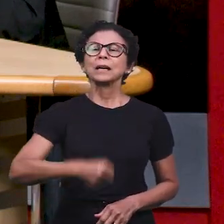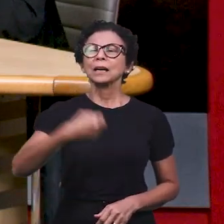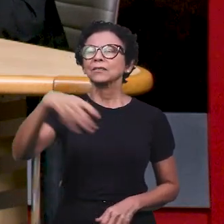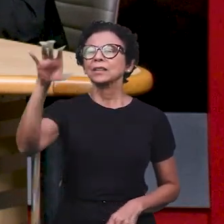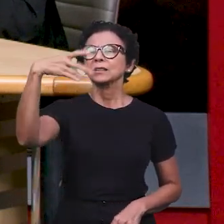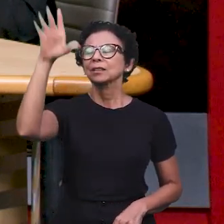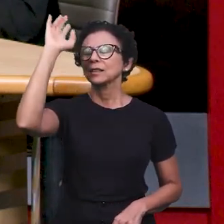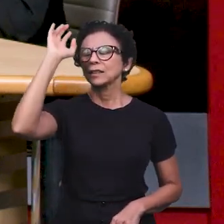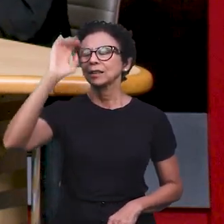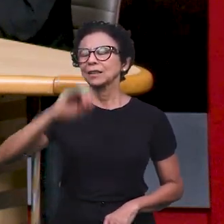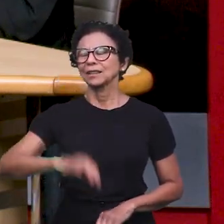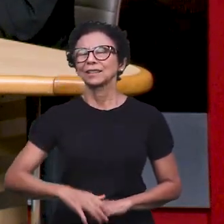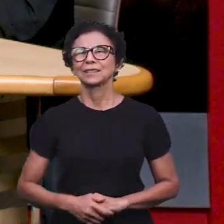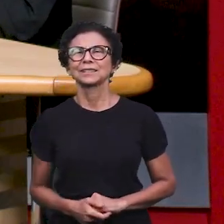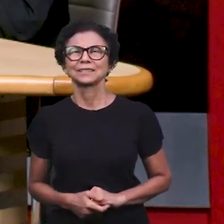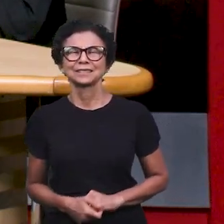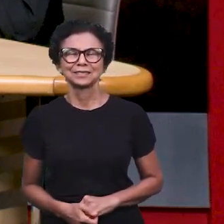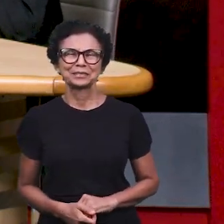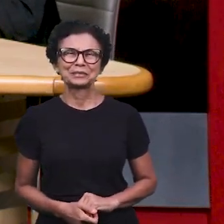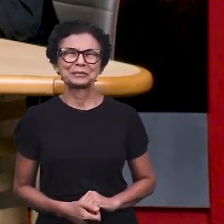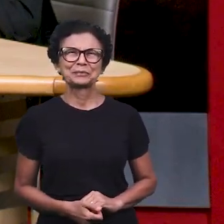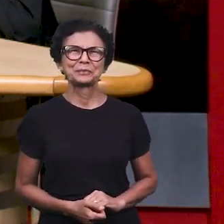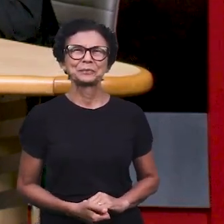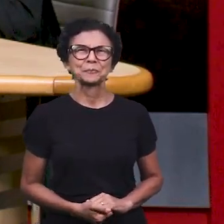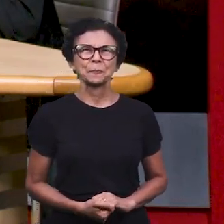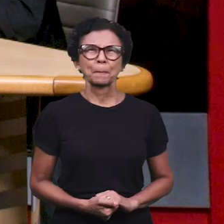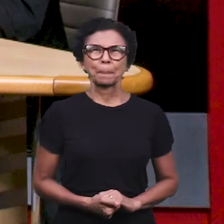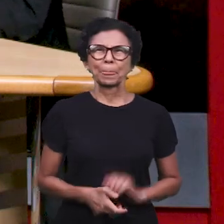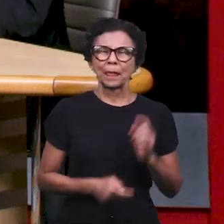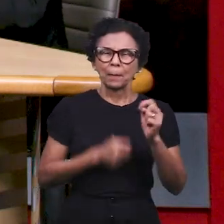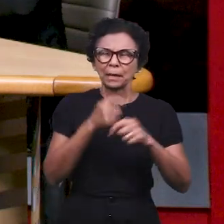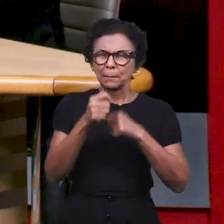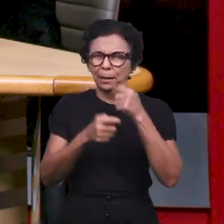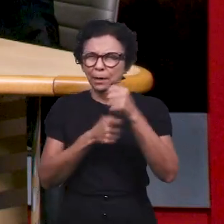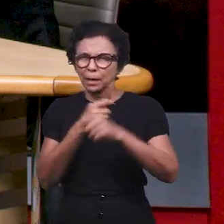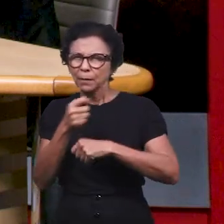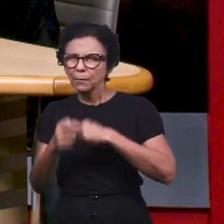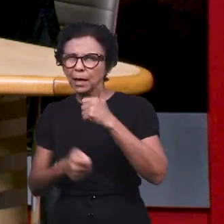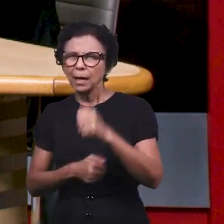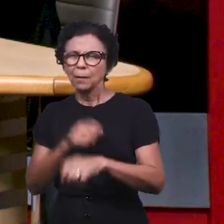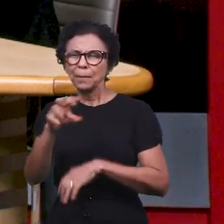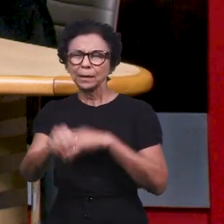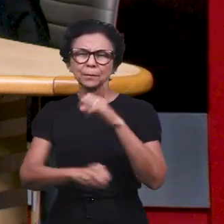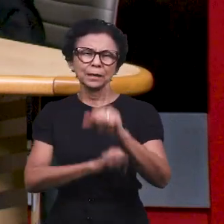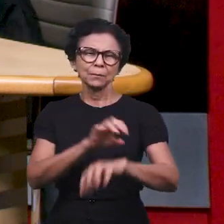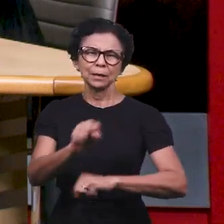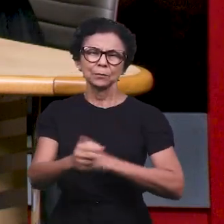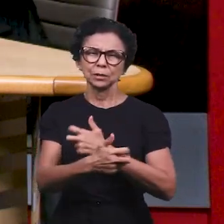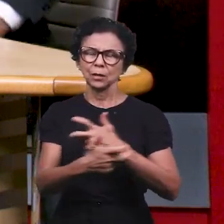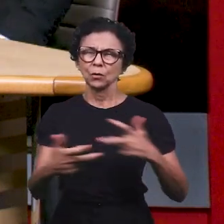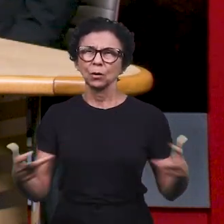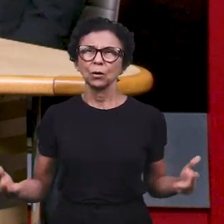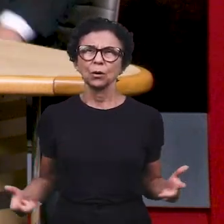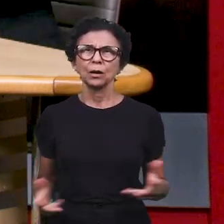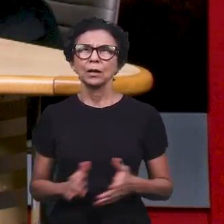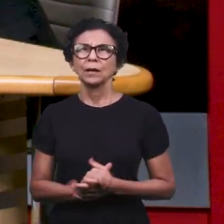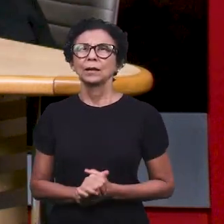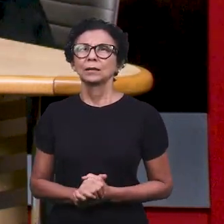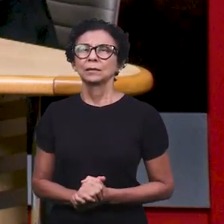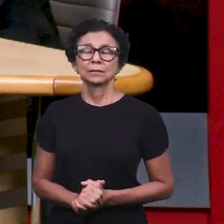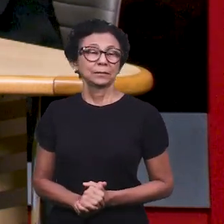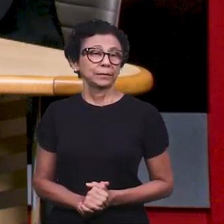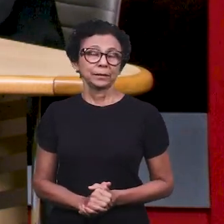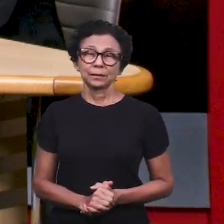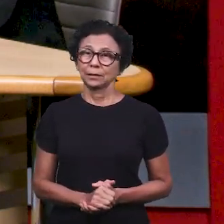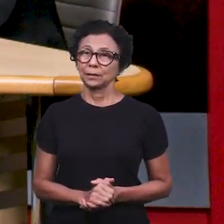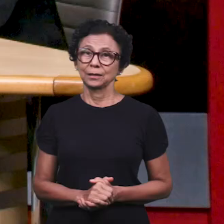serviçal, é o que todo mundo faz fazer pegadinha com ele, pega água, pega não sei o quê, vai buscar não sei o quê, o pai põe a coisa, vai você,